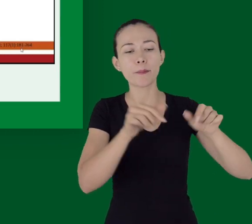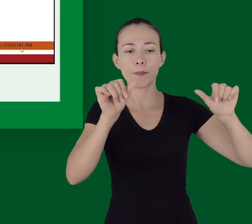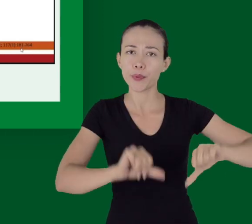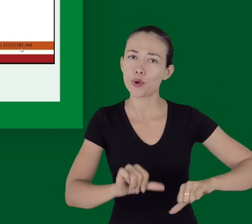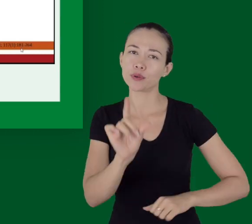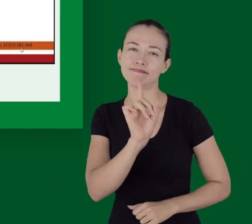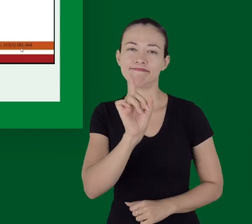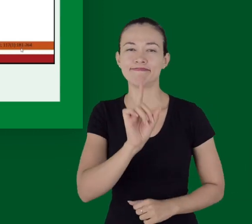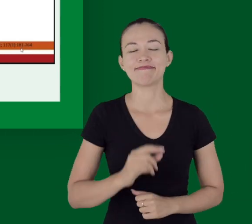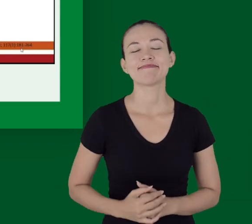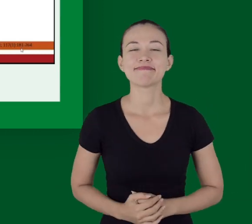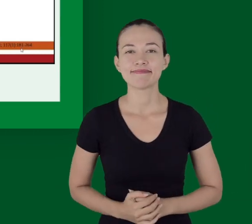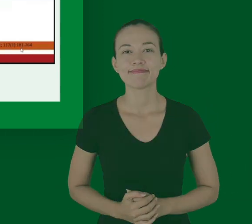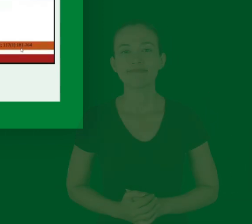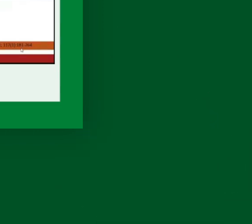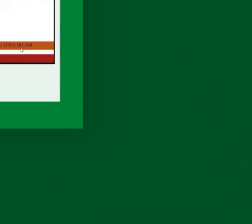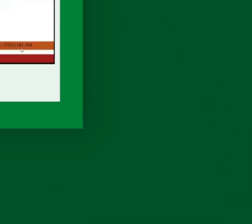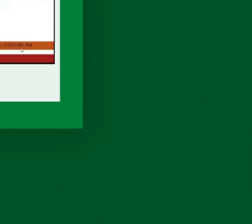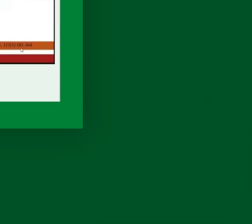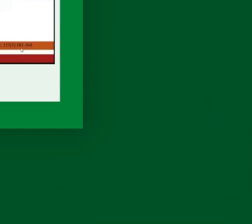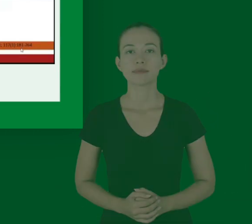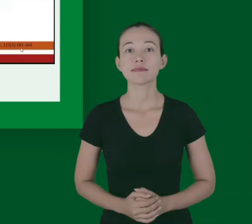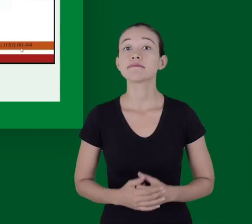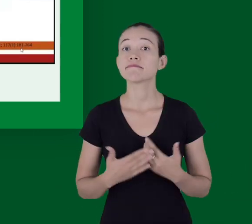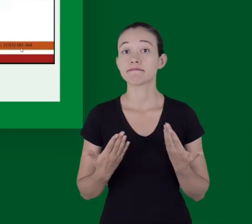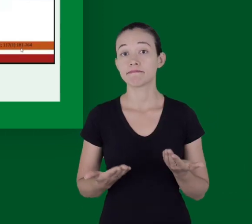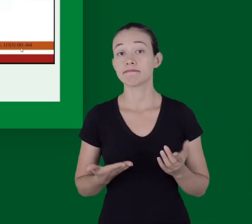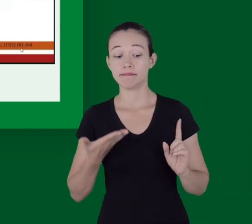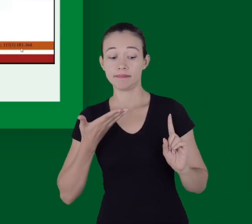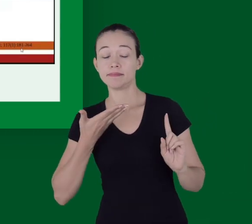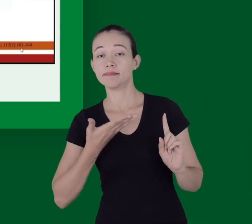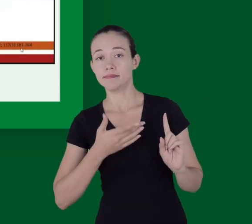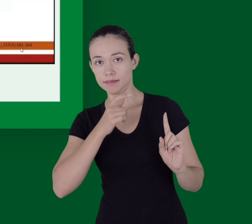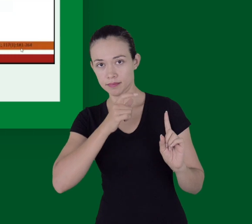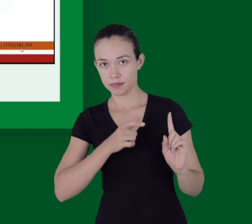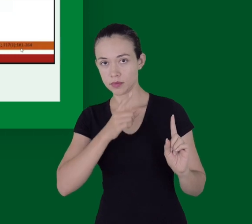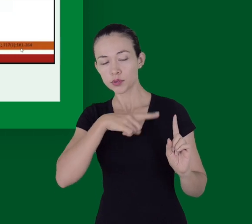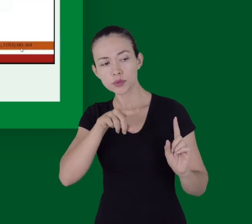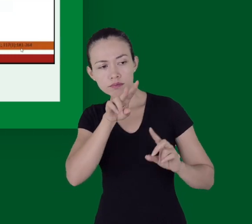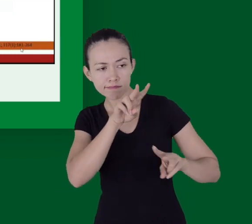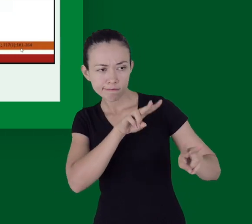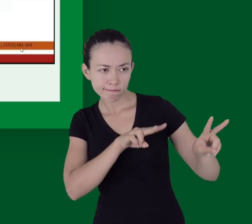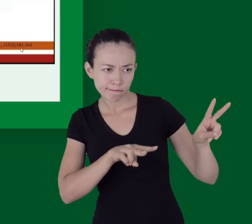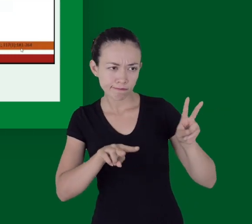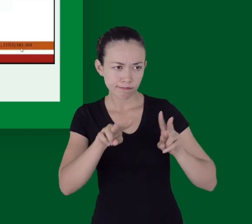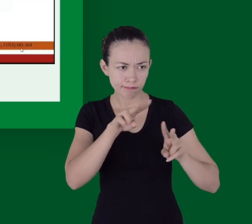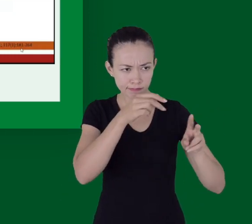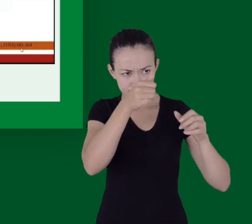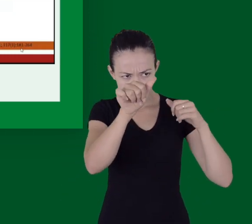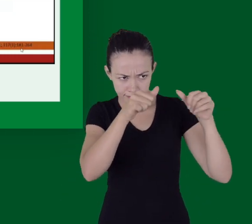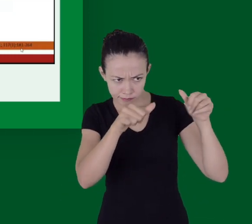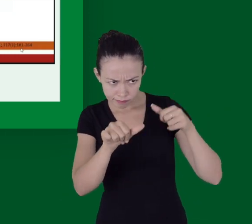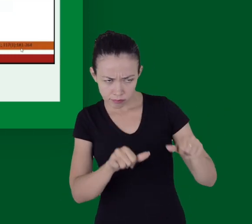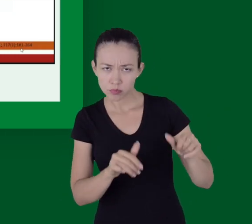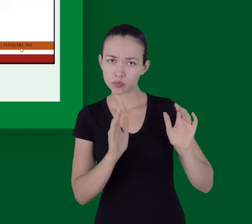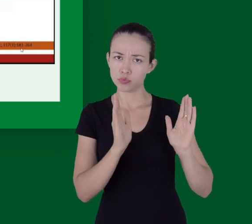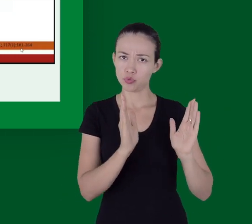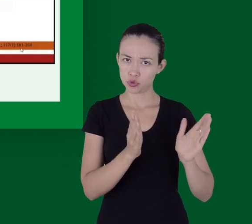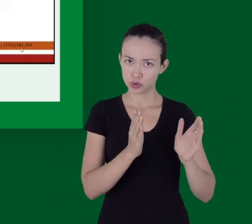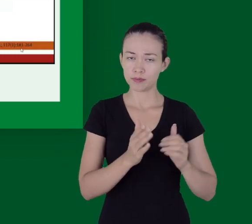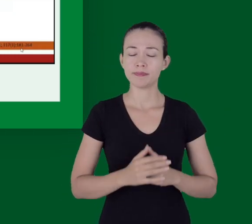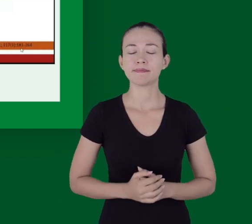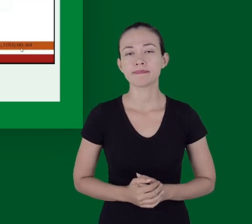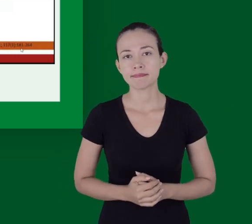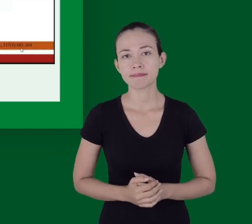evitar que o paciente evolua mal. Então, vamos lá para cada parte desse caso clínico, que a gente precisa